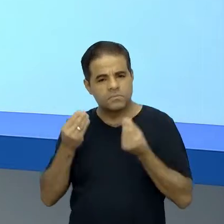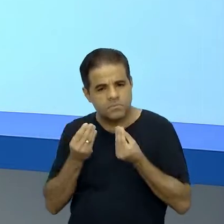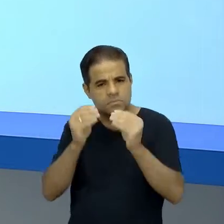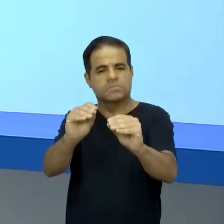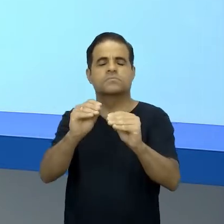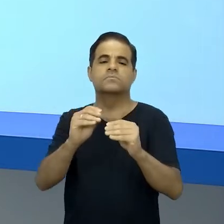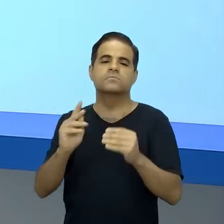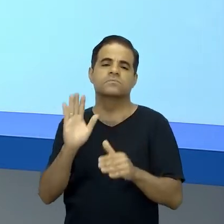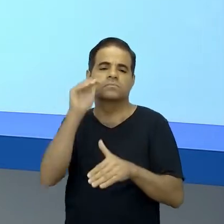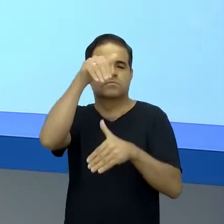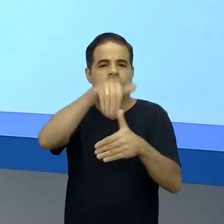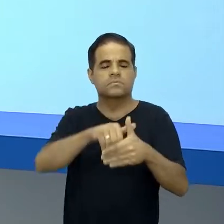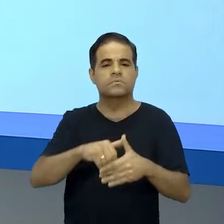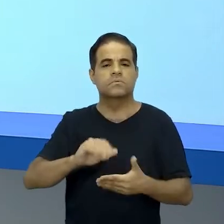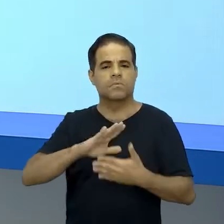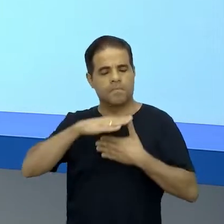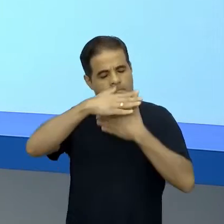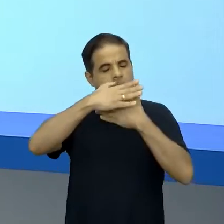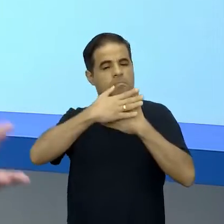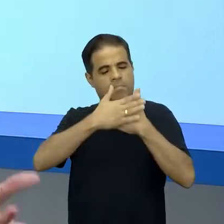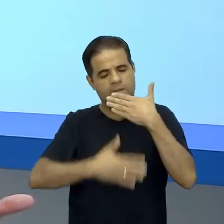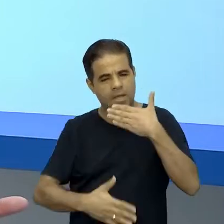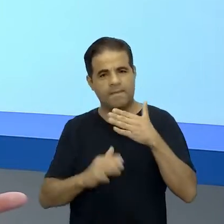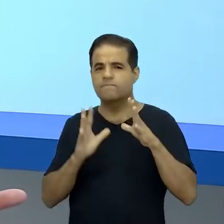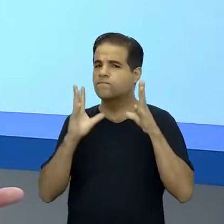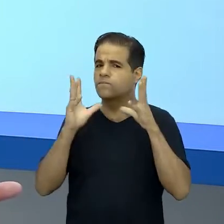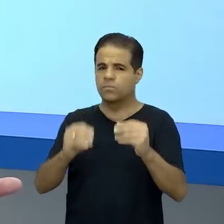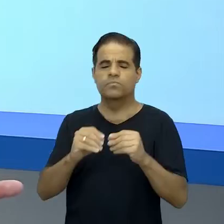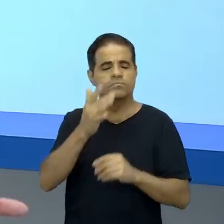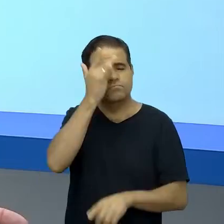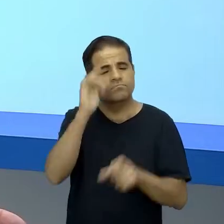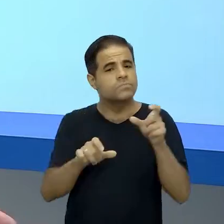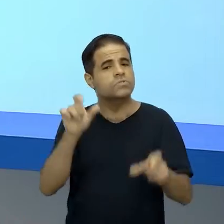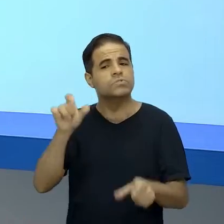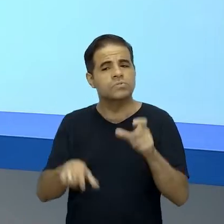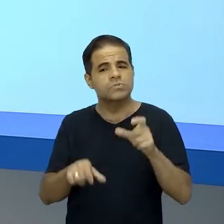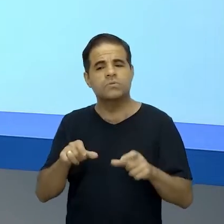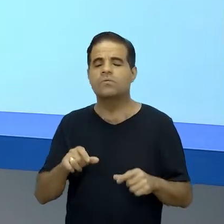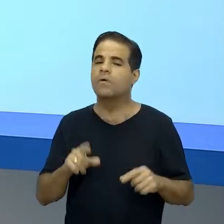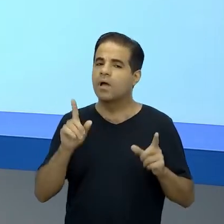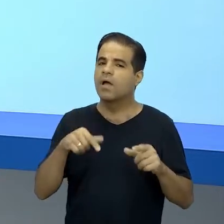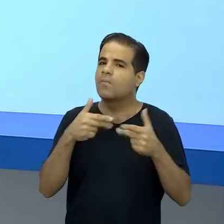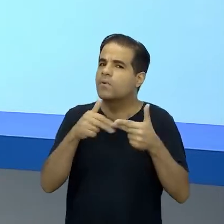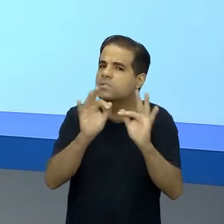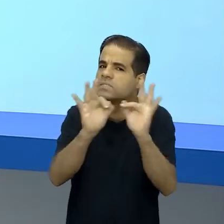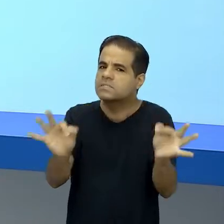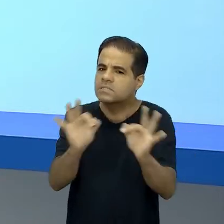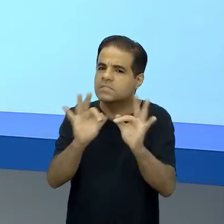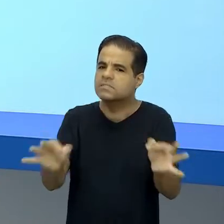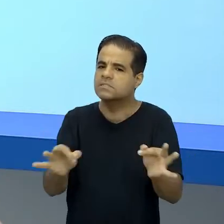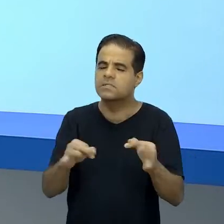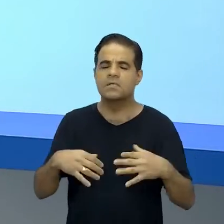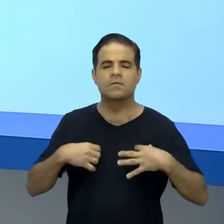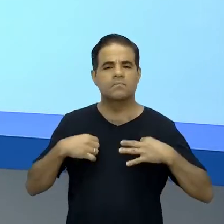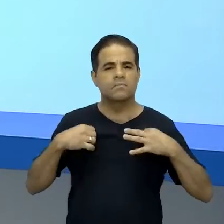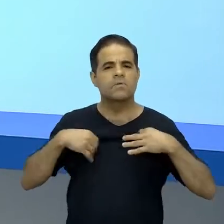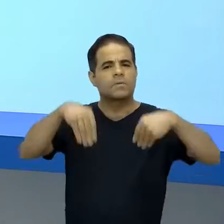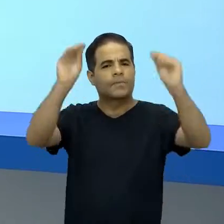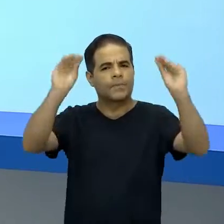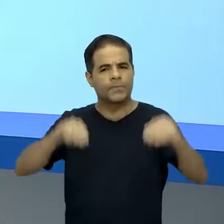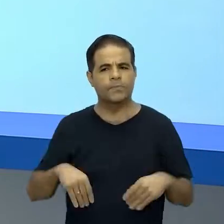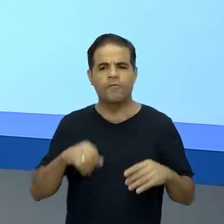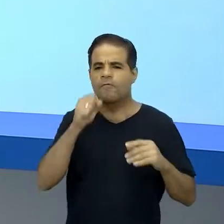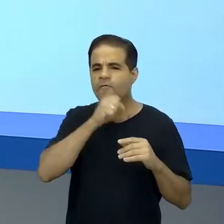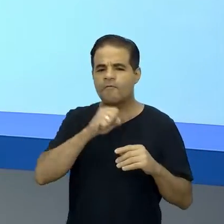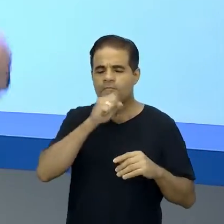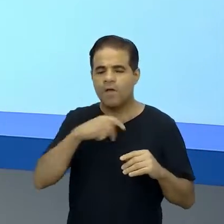da sua performance, uma capa coletiva onde todo mundo... e é uma coisa simples, você pode pegar um tecido velho, um lençol velho, cortar